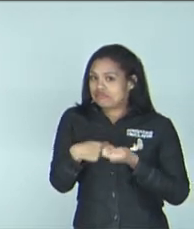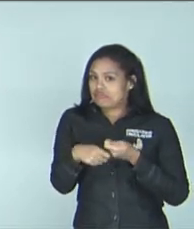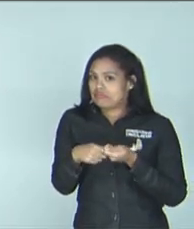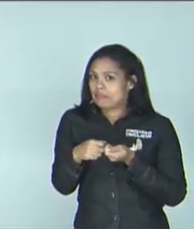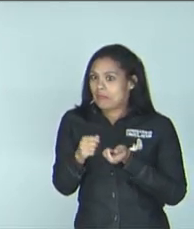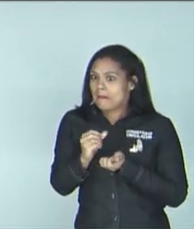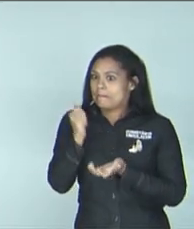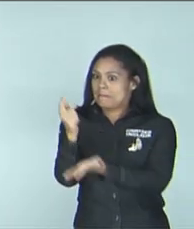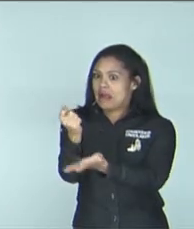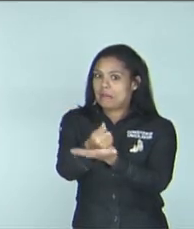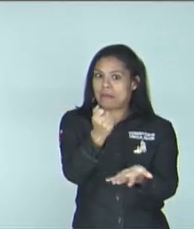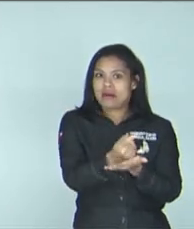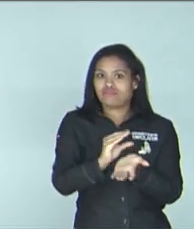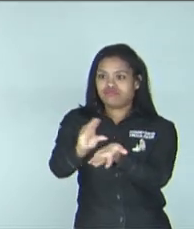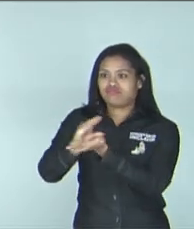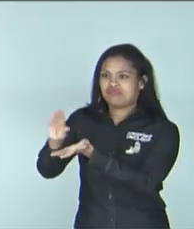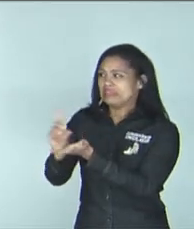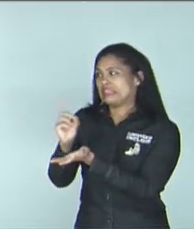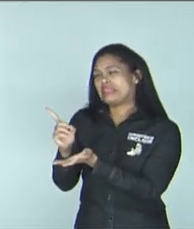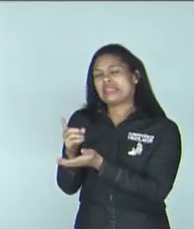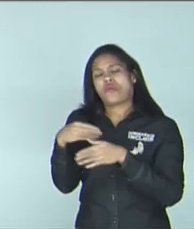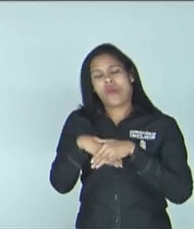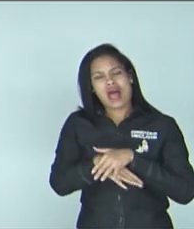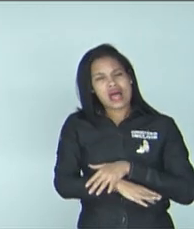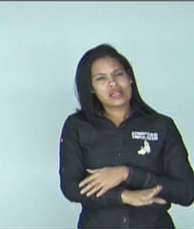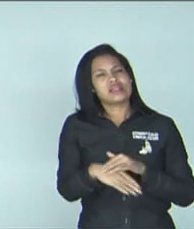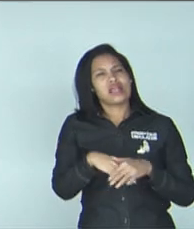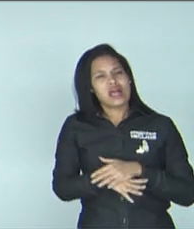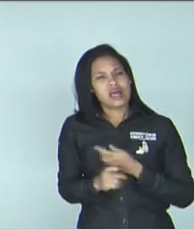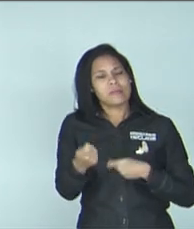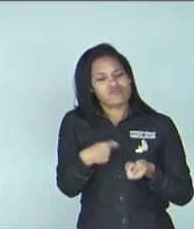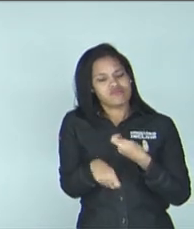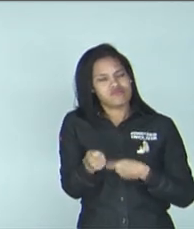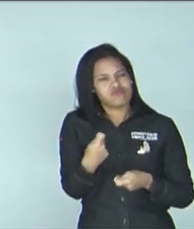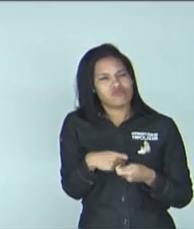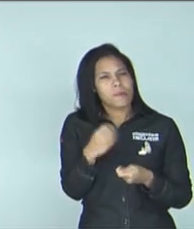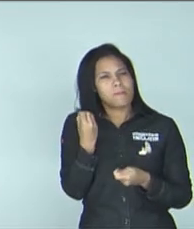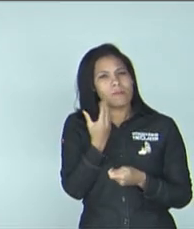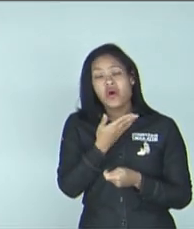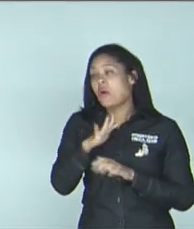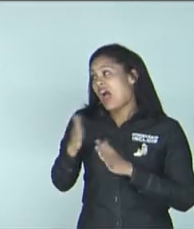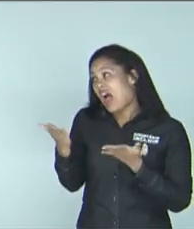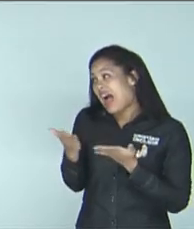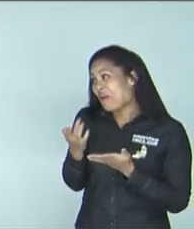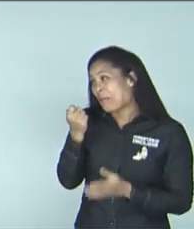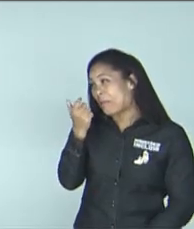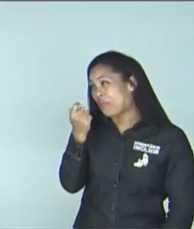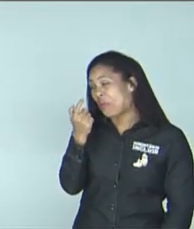porque eu gastei demais quando eu te amo muito aí agora que eu tô com pouco eu tô